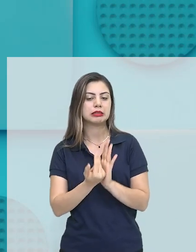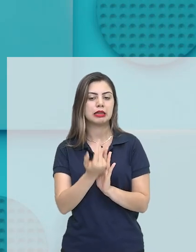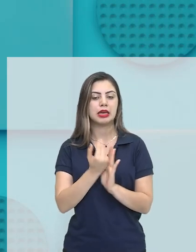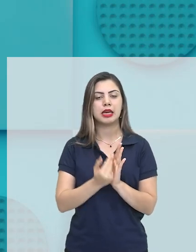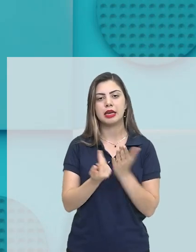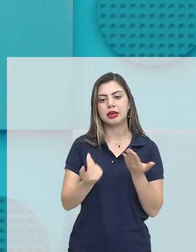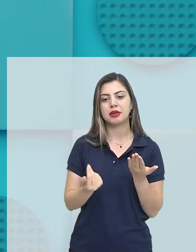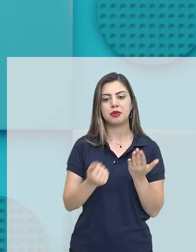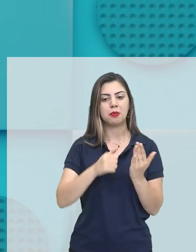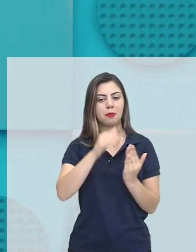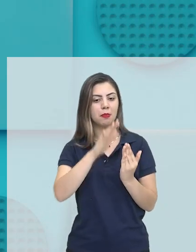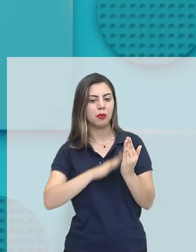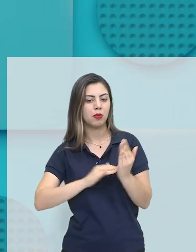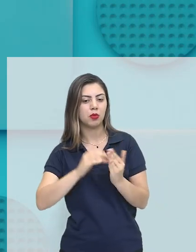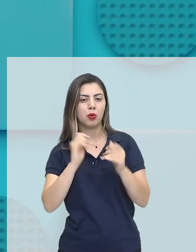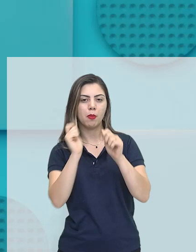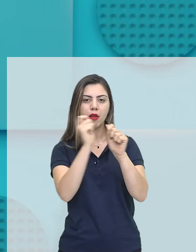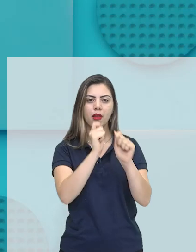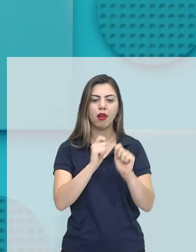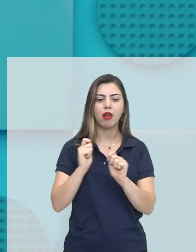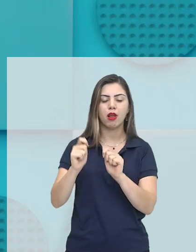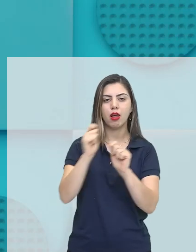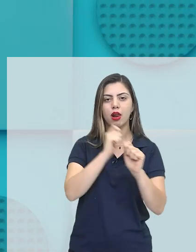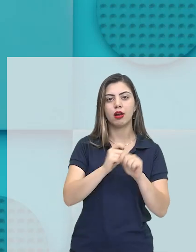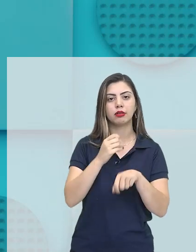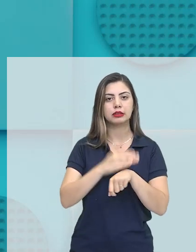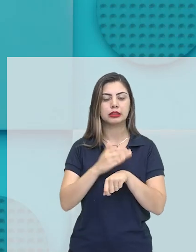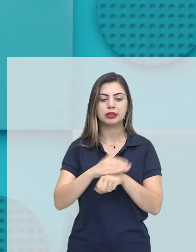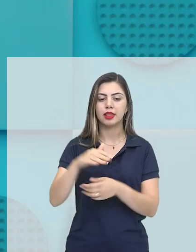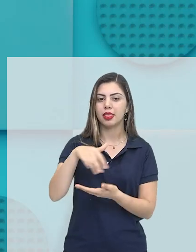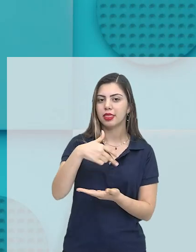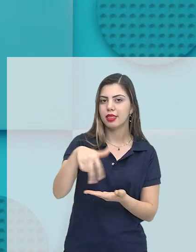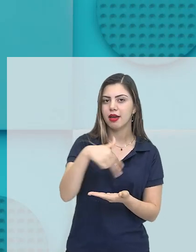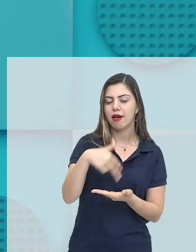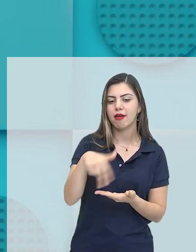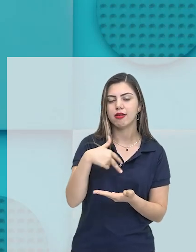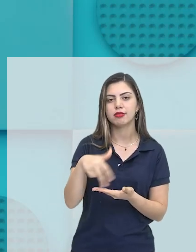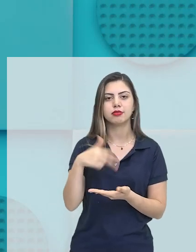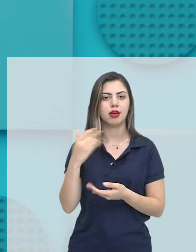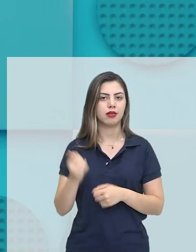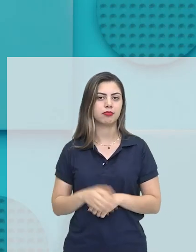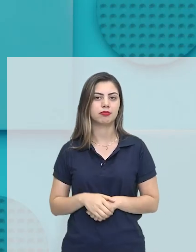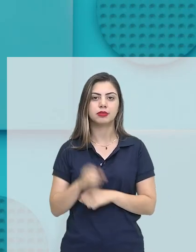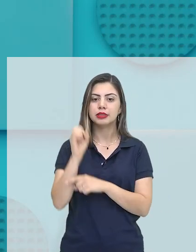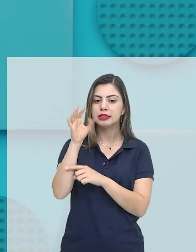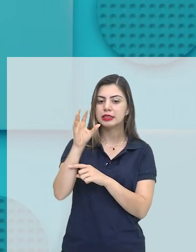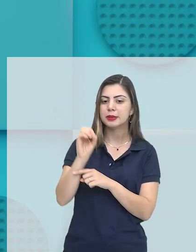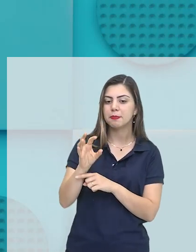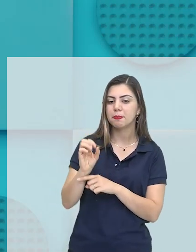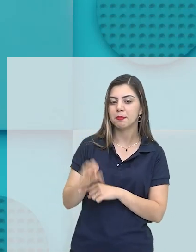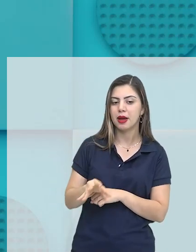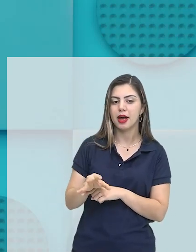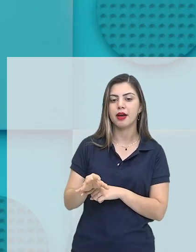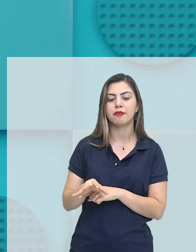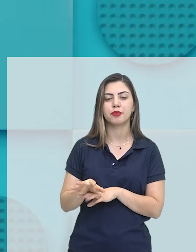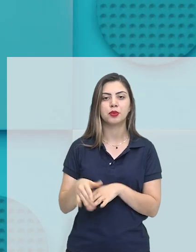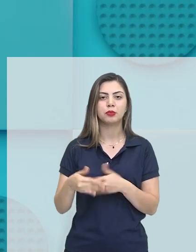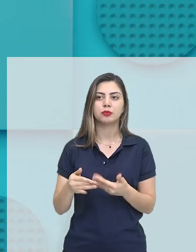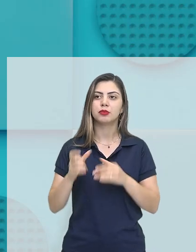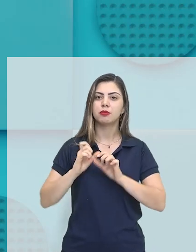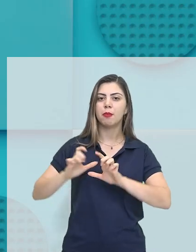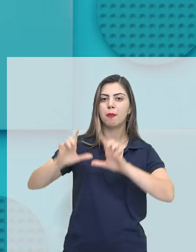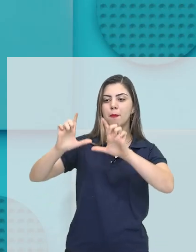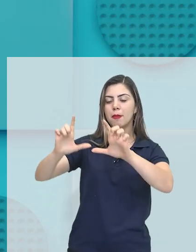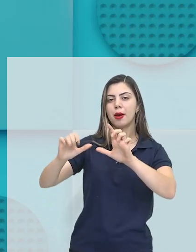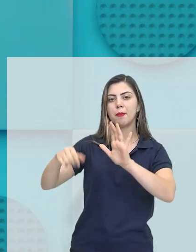pinturas, esculturas, coreografias, né, que são danças, os semáforos,